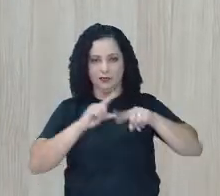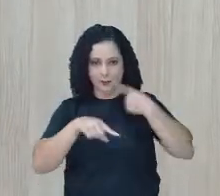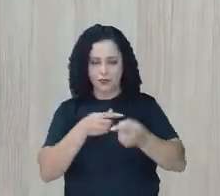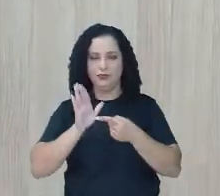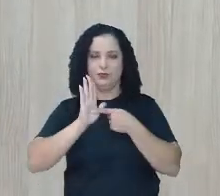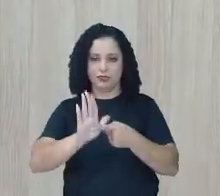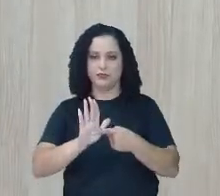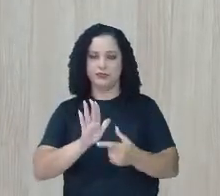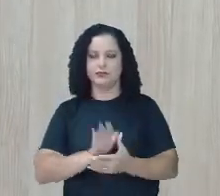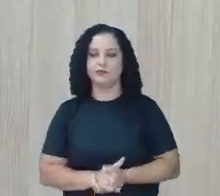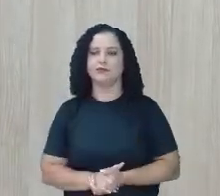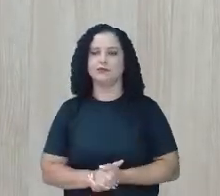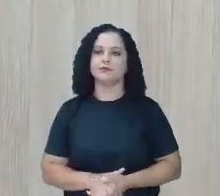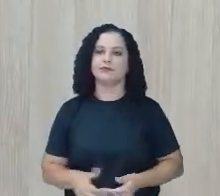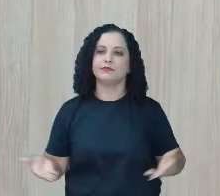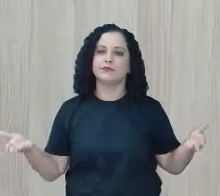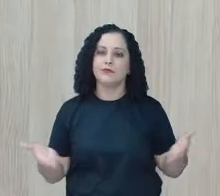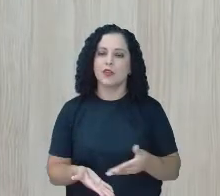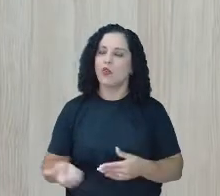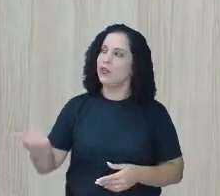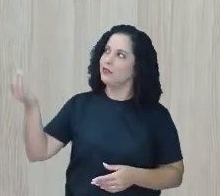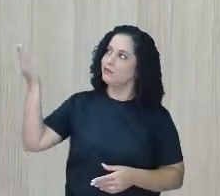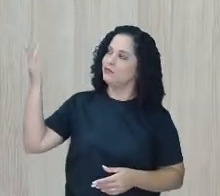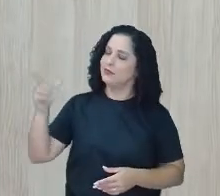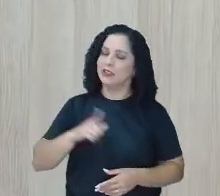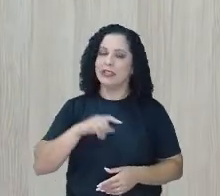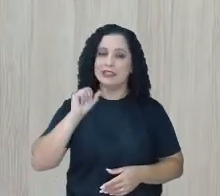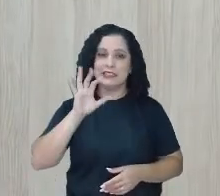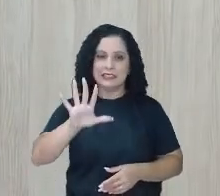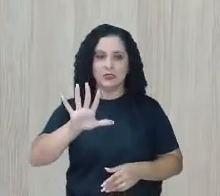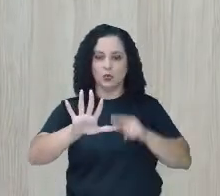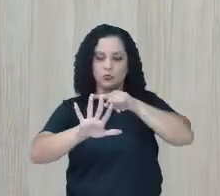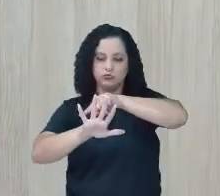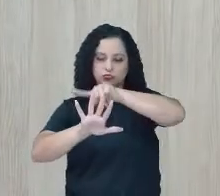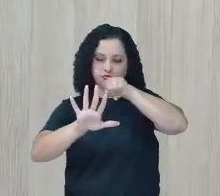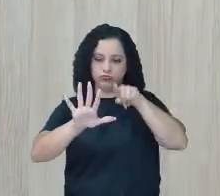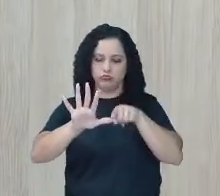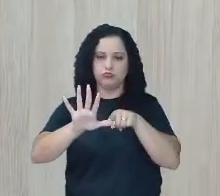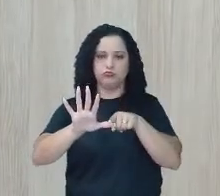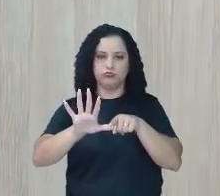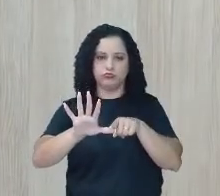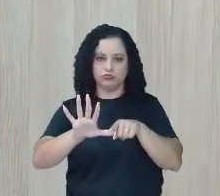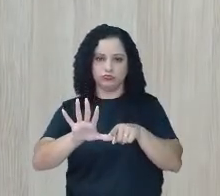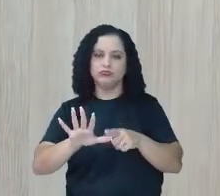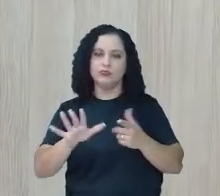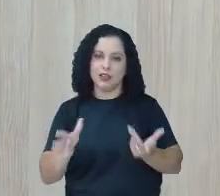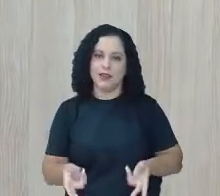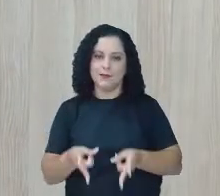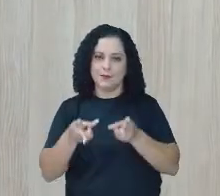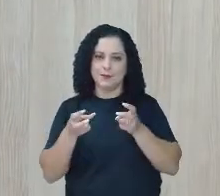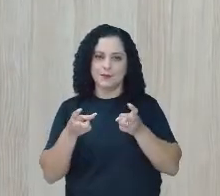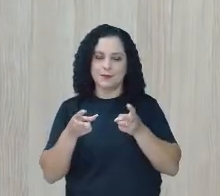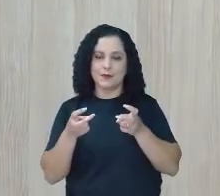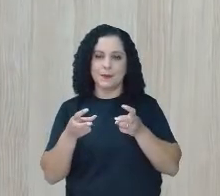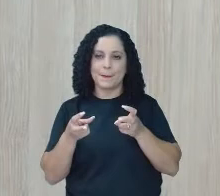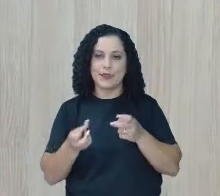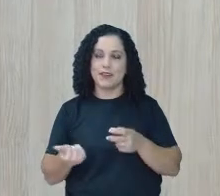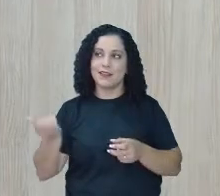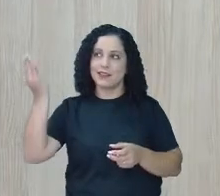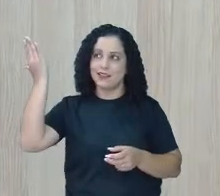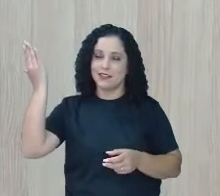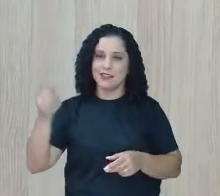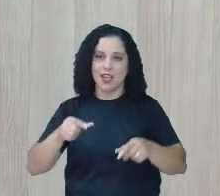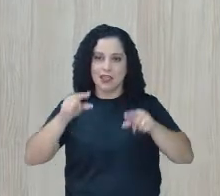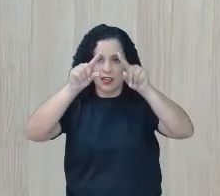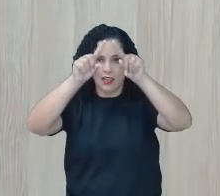tá? Pronto. Aqui a gente tem o pentágono. De propósito, avancei para a gente perceber que a diagonal aí, ela